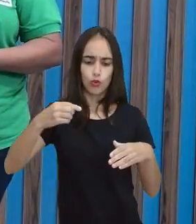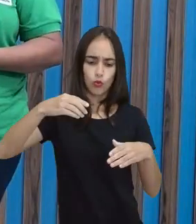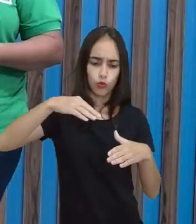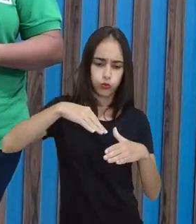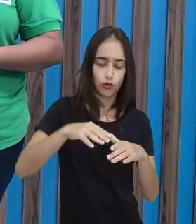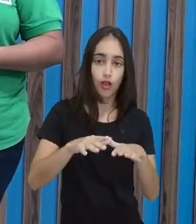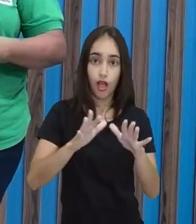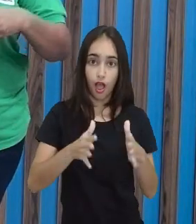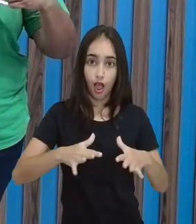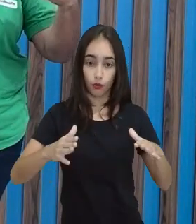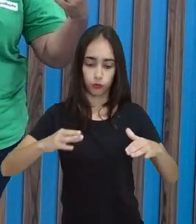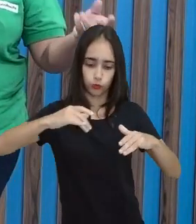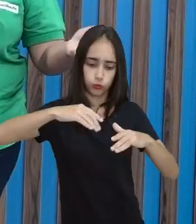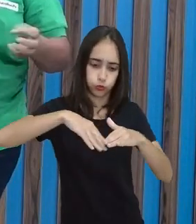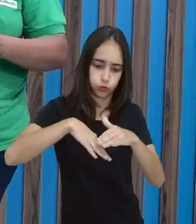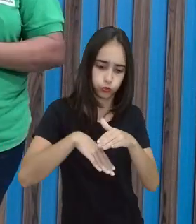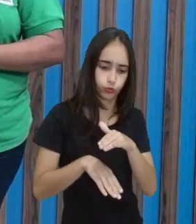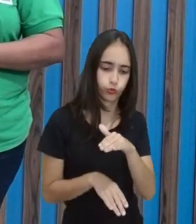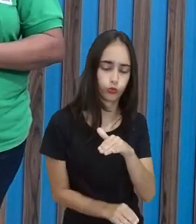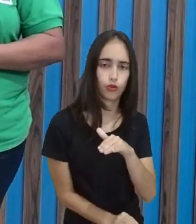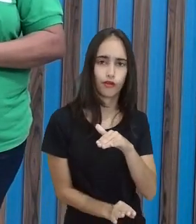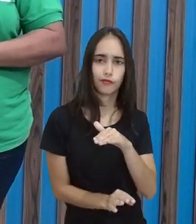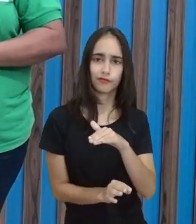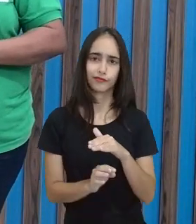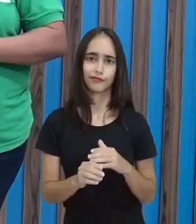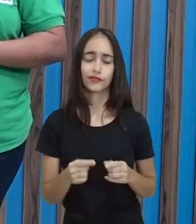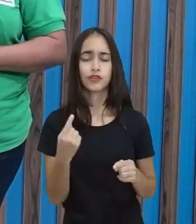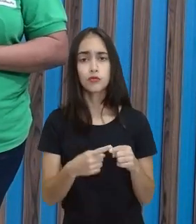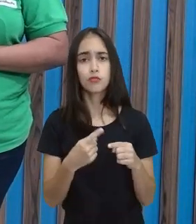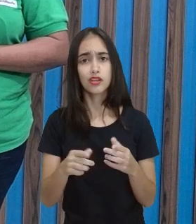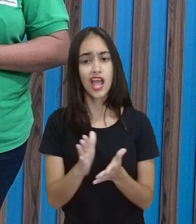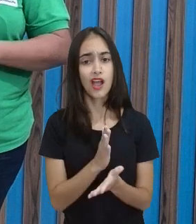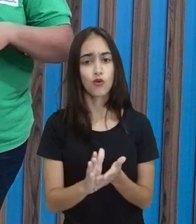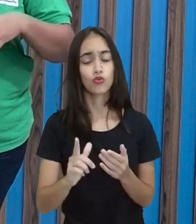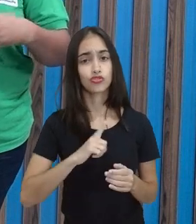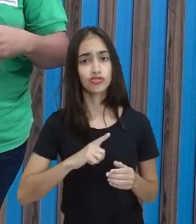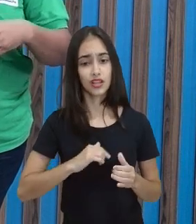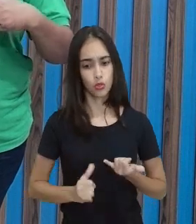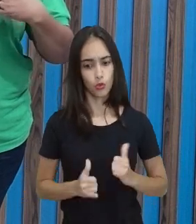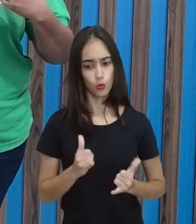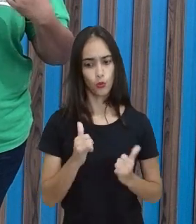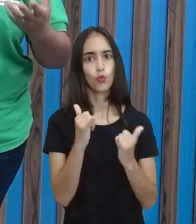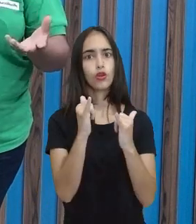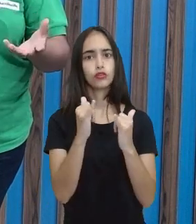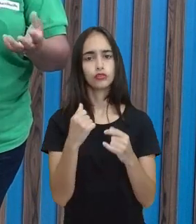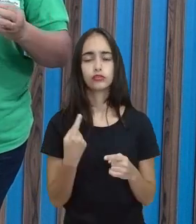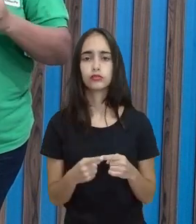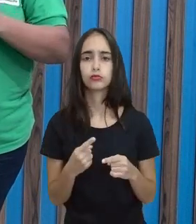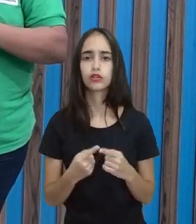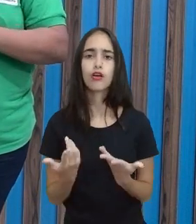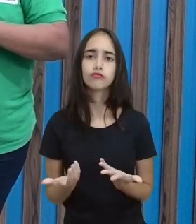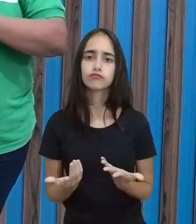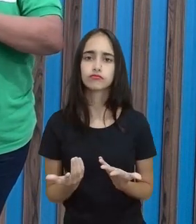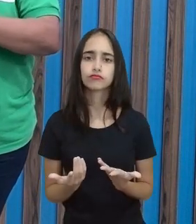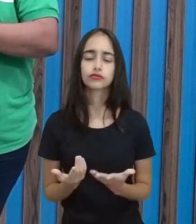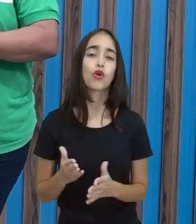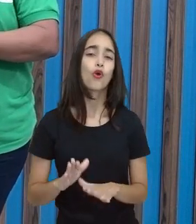maneiras. Alguns, eles transmitem eletricidade, outros não. Quais são as matérias que